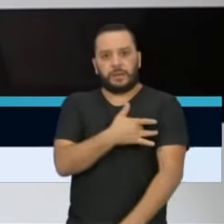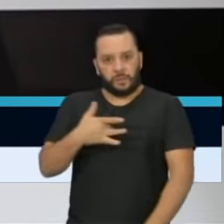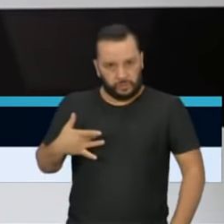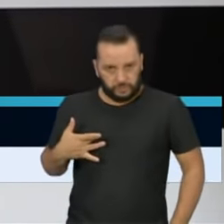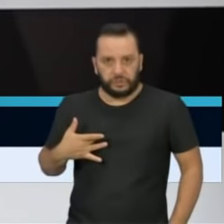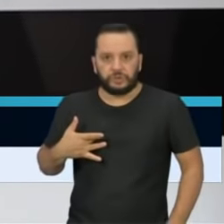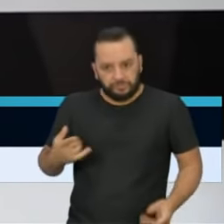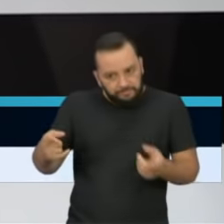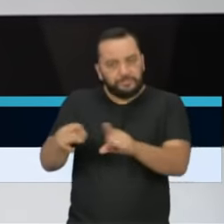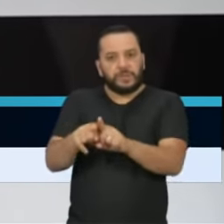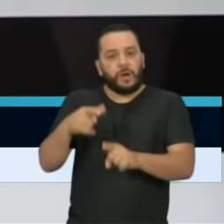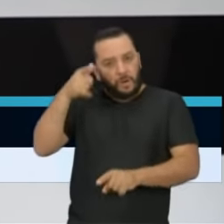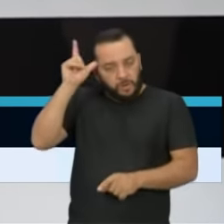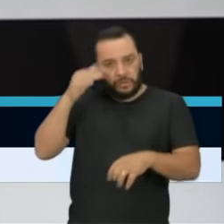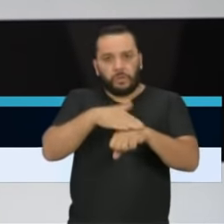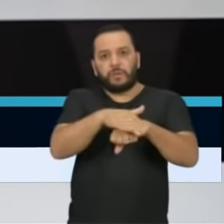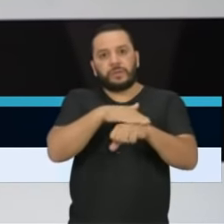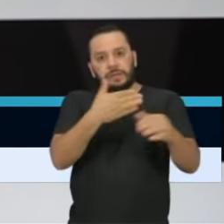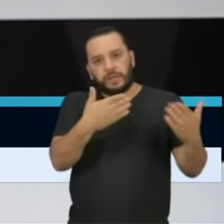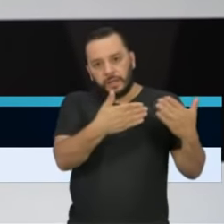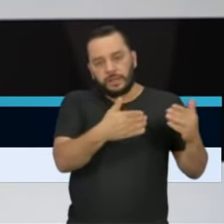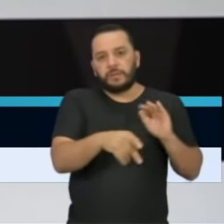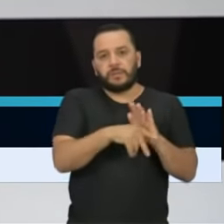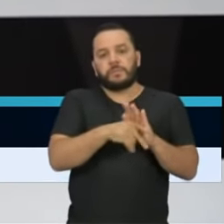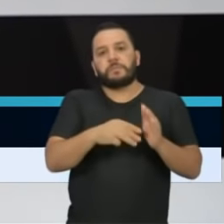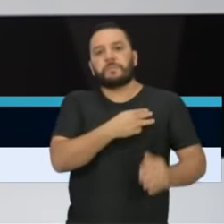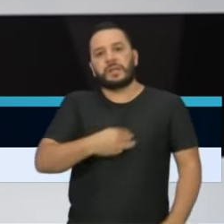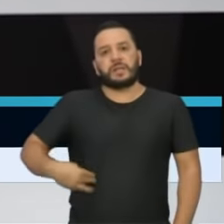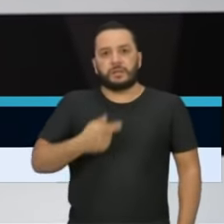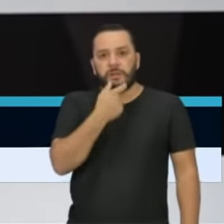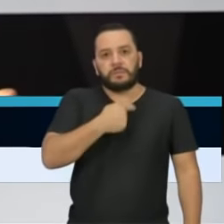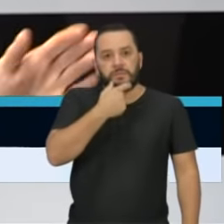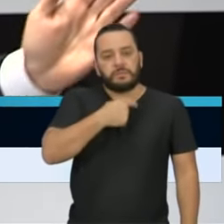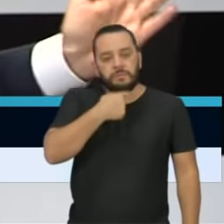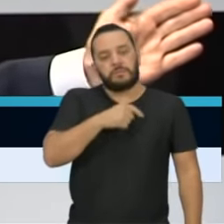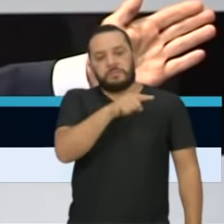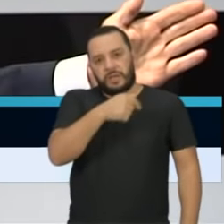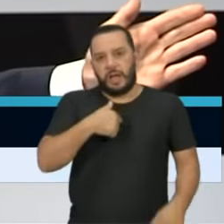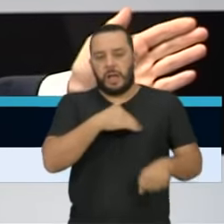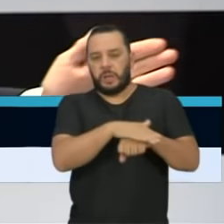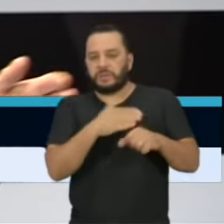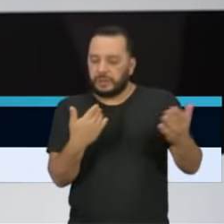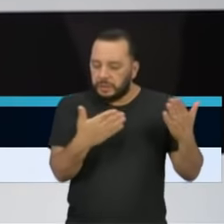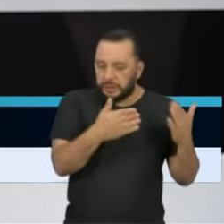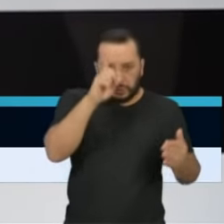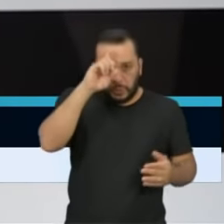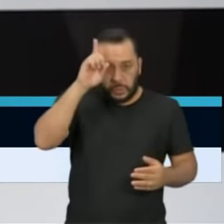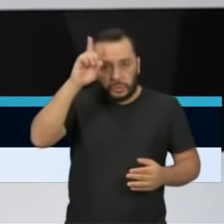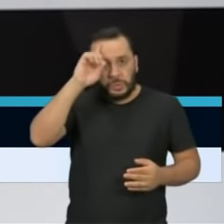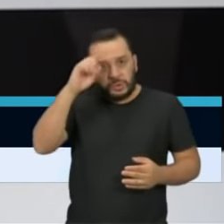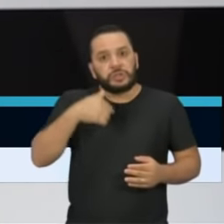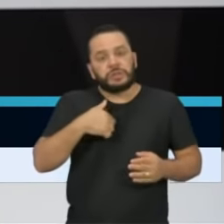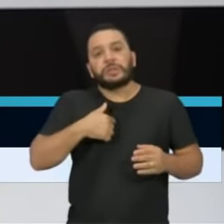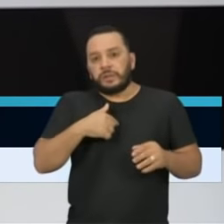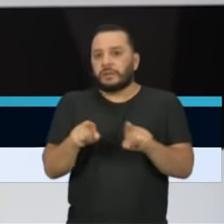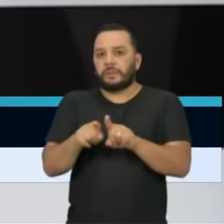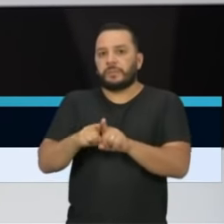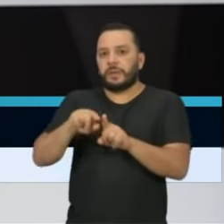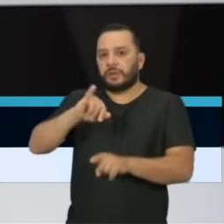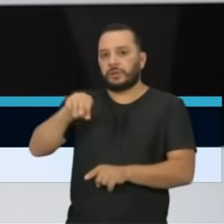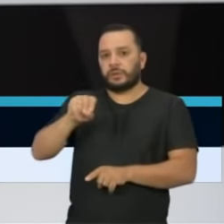ontem falei longamente com o ministro da Saúde, Mandetta, aliás, tenho falado com ele todos os dias, e o mesmo não tem sido diferente com o doutor Zé Henrique Guerma